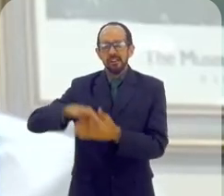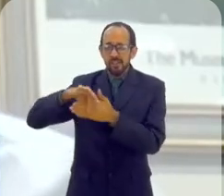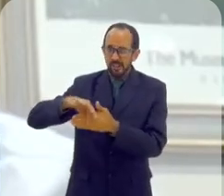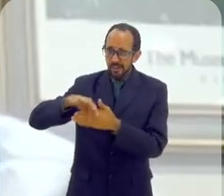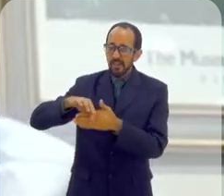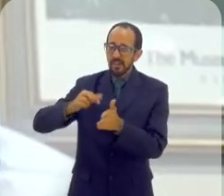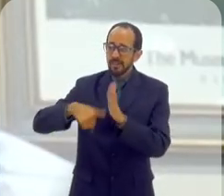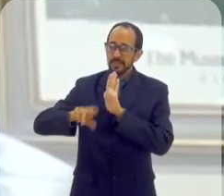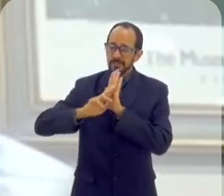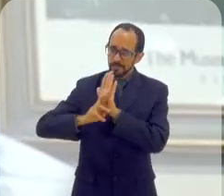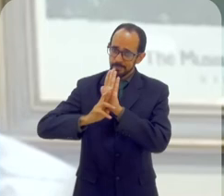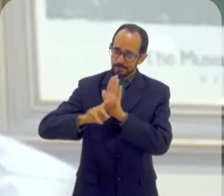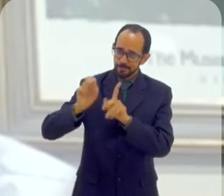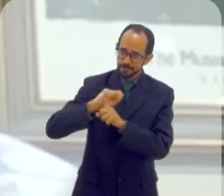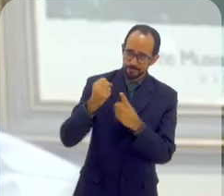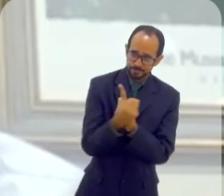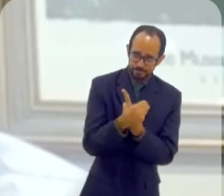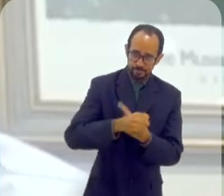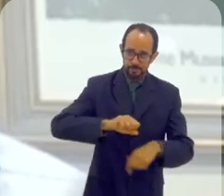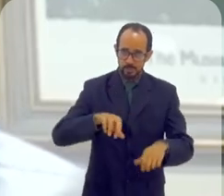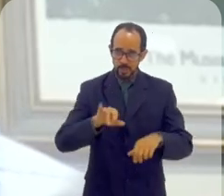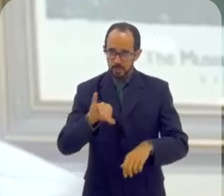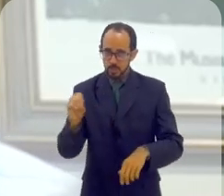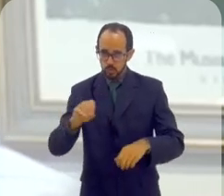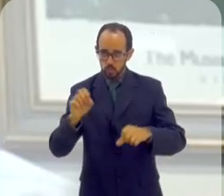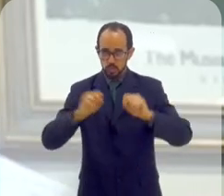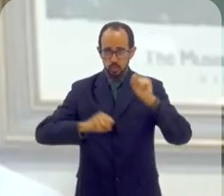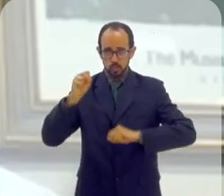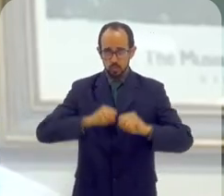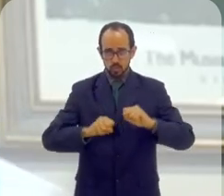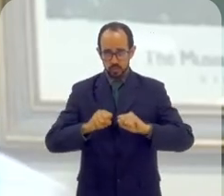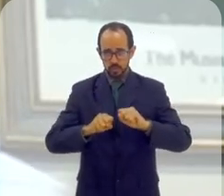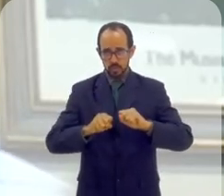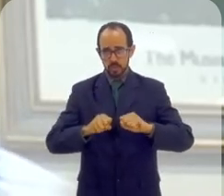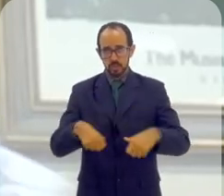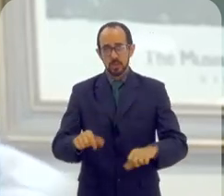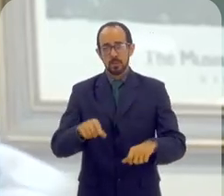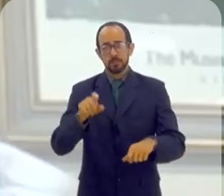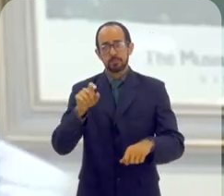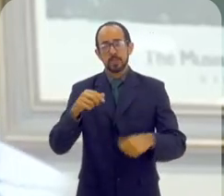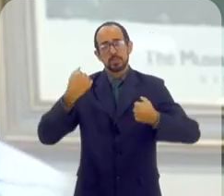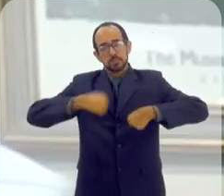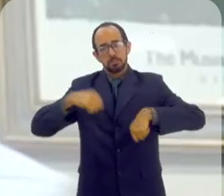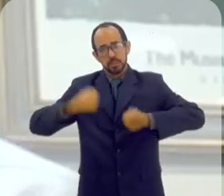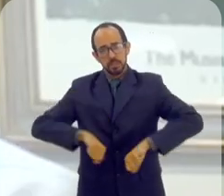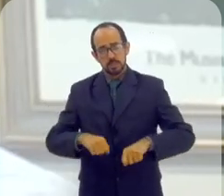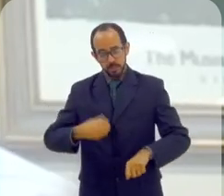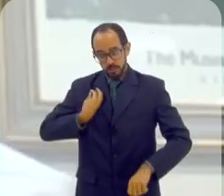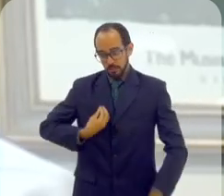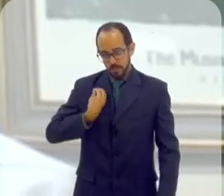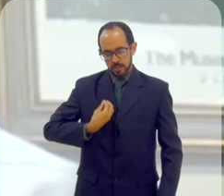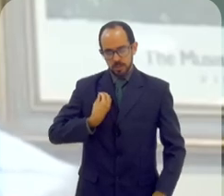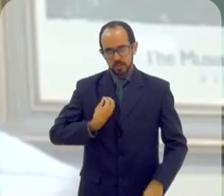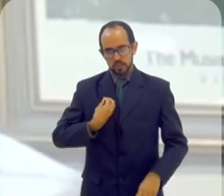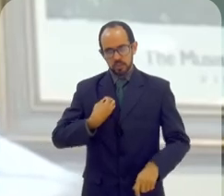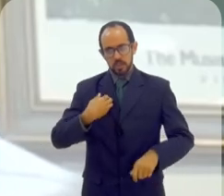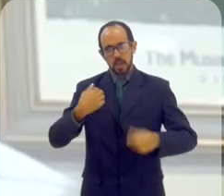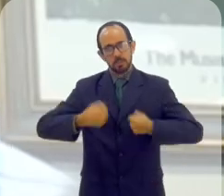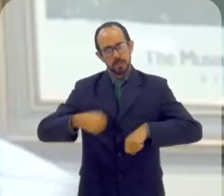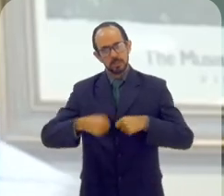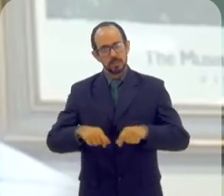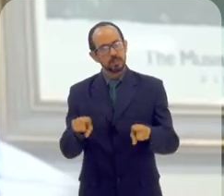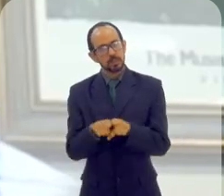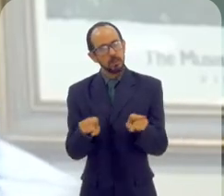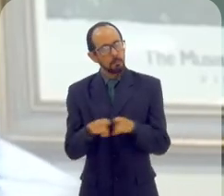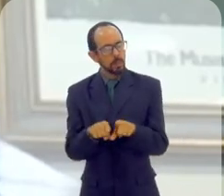atores que representam Essa sociedade então a indústrias entidades que são representativa de setores Elas têm que se fazer presente